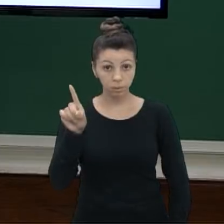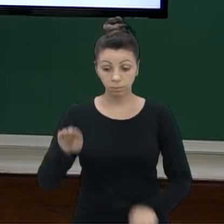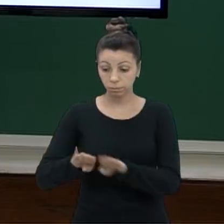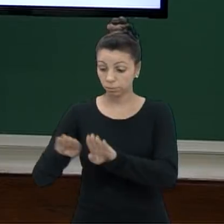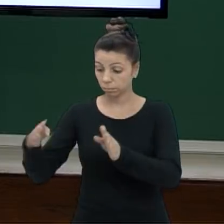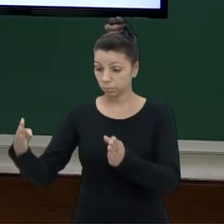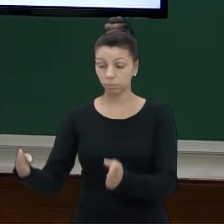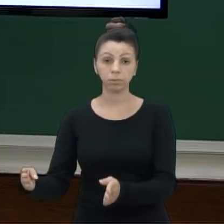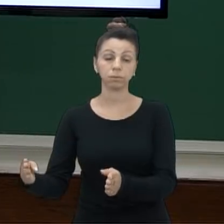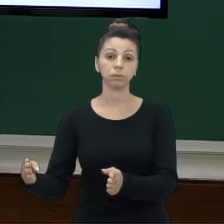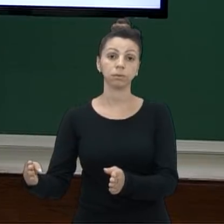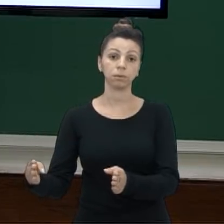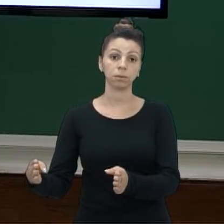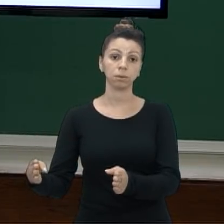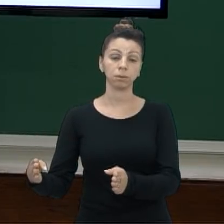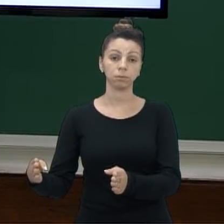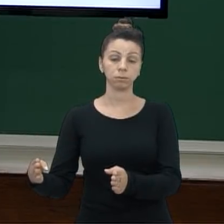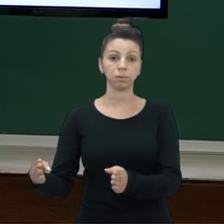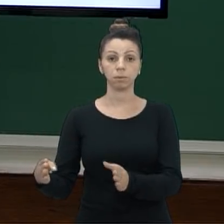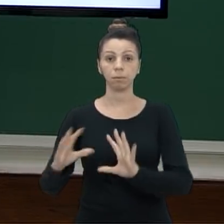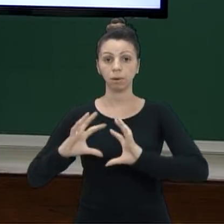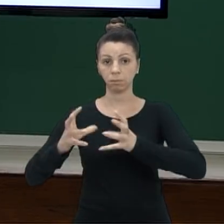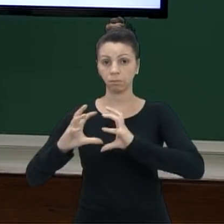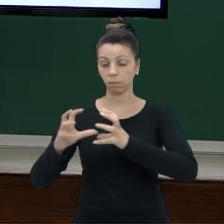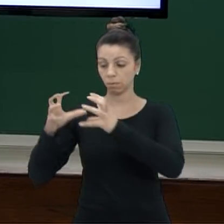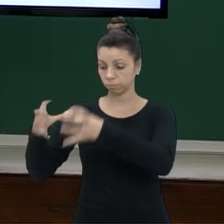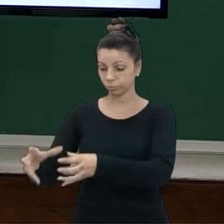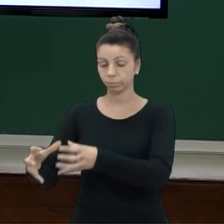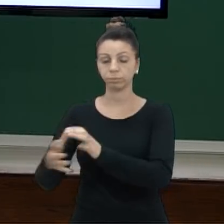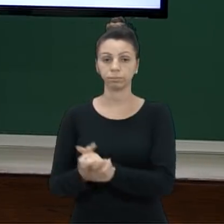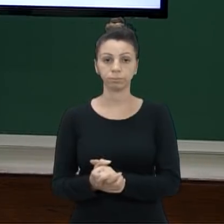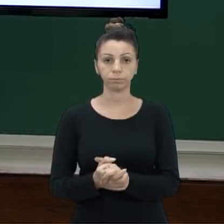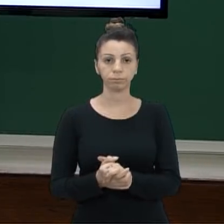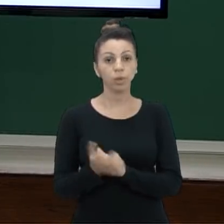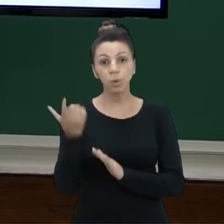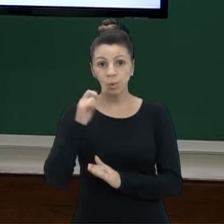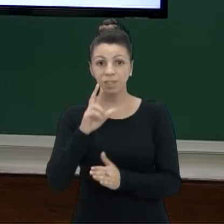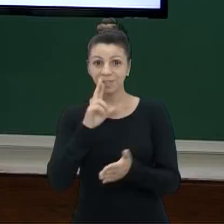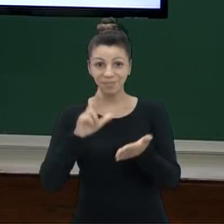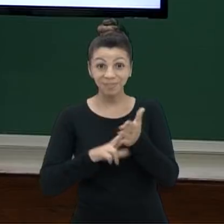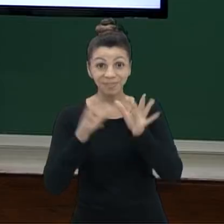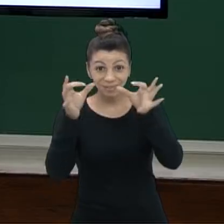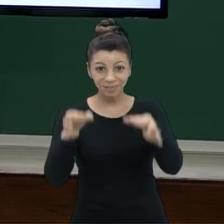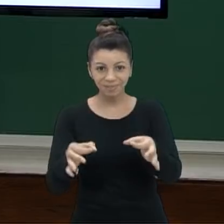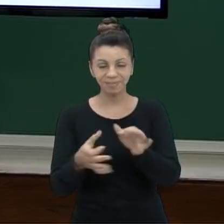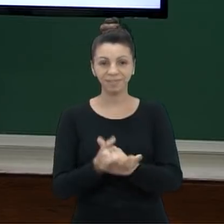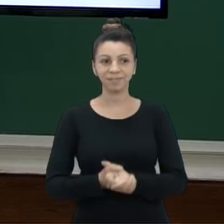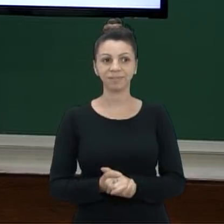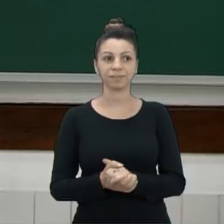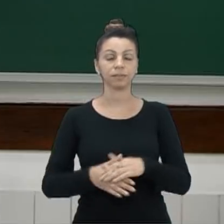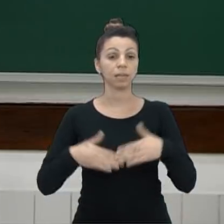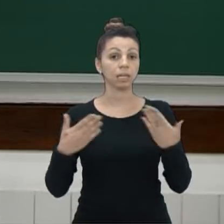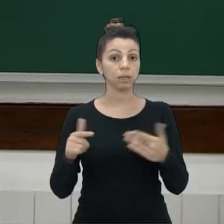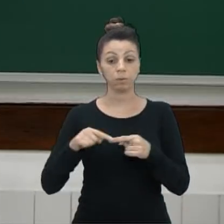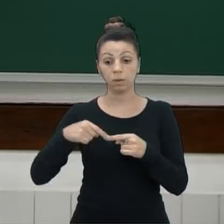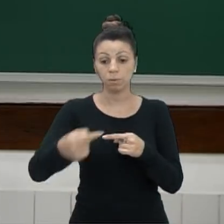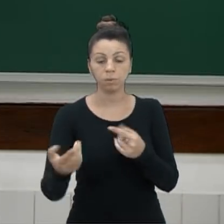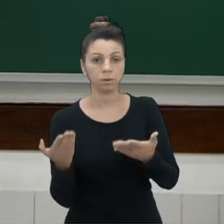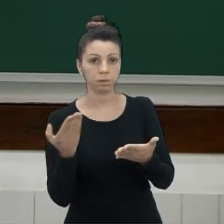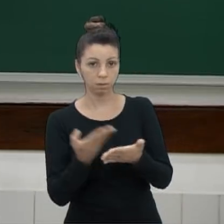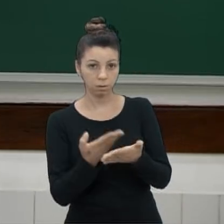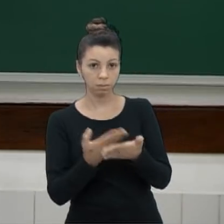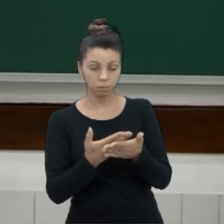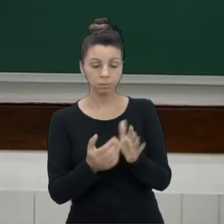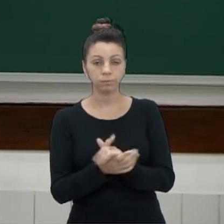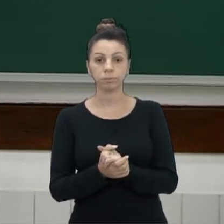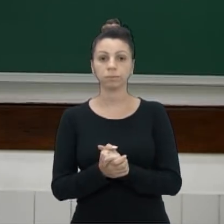tem capacidade para a nossa bola de metal. Conseguiram acertar esse? Então, na nossa próxima aula, a